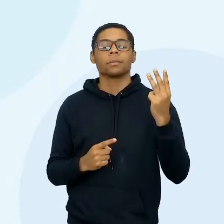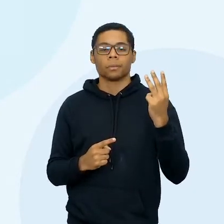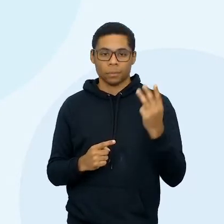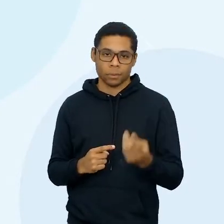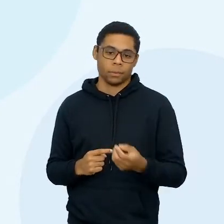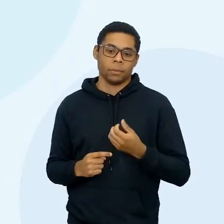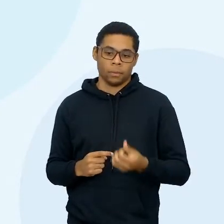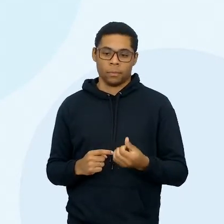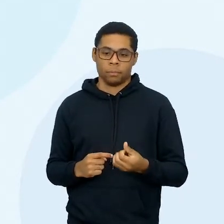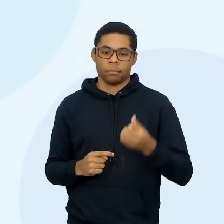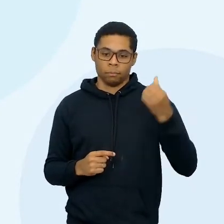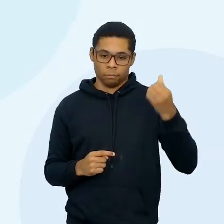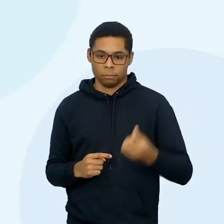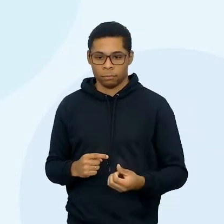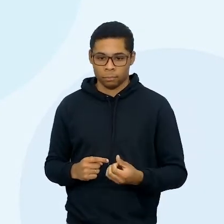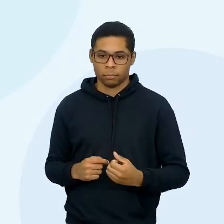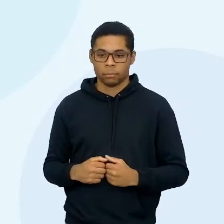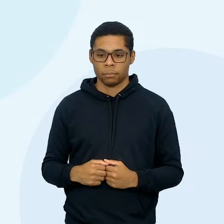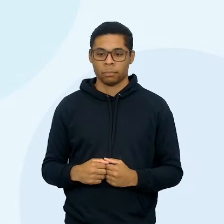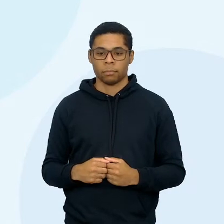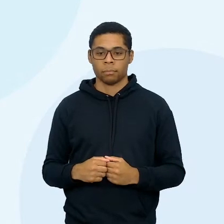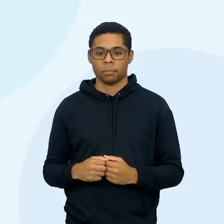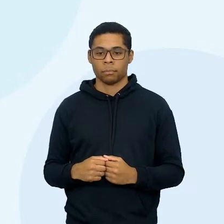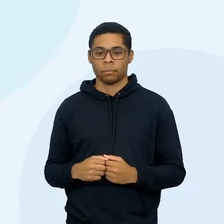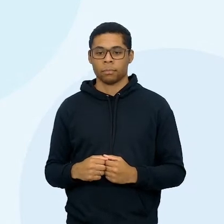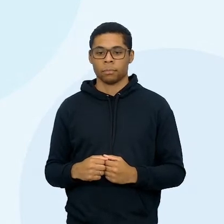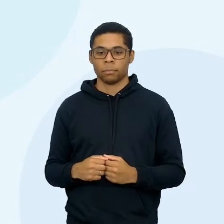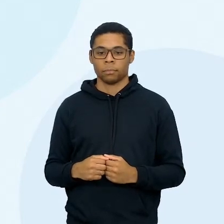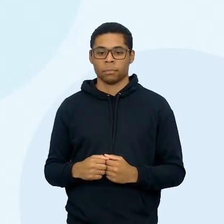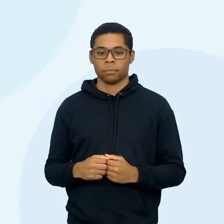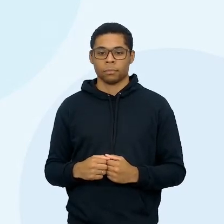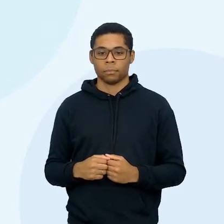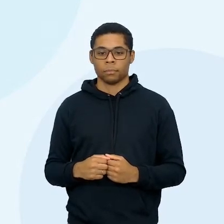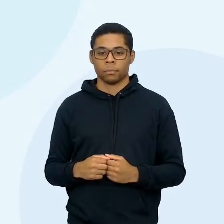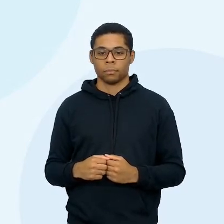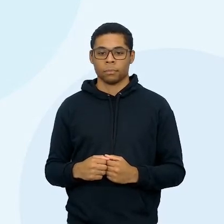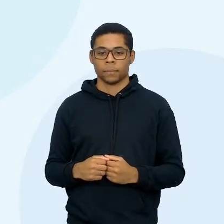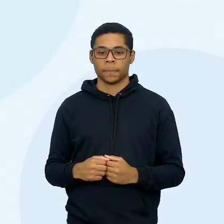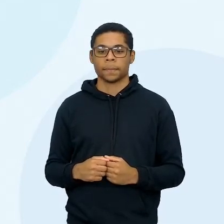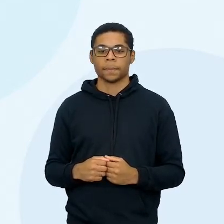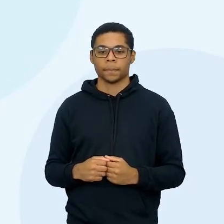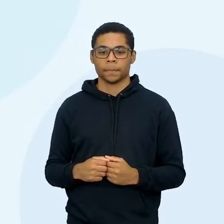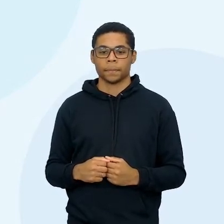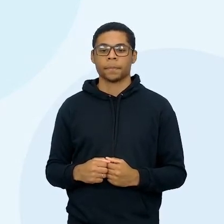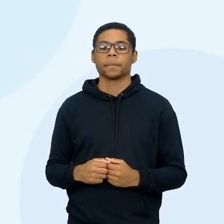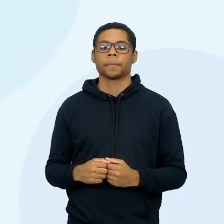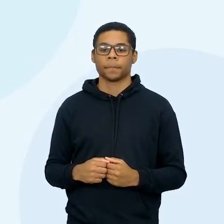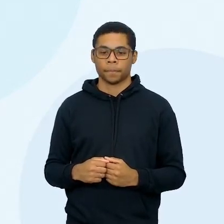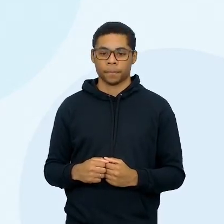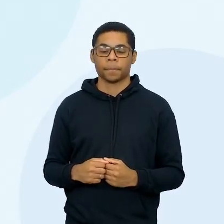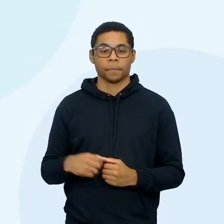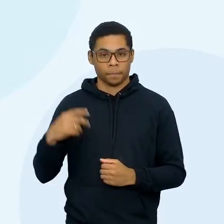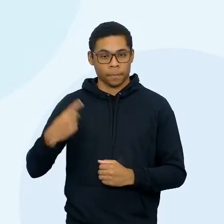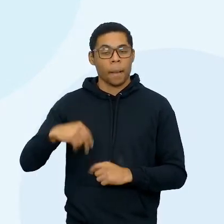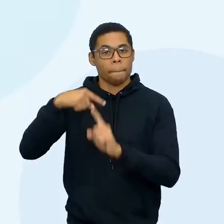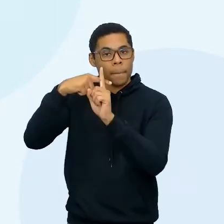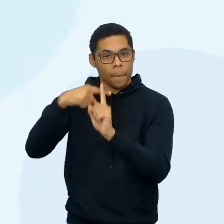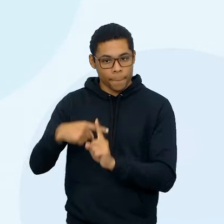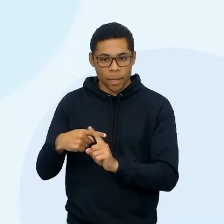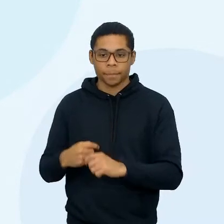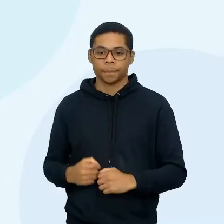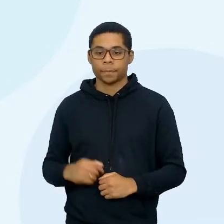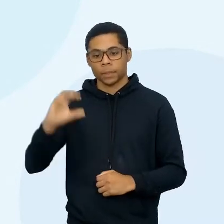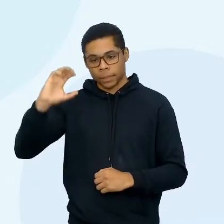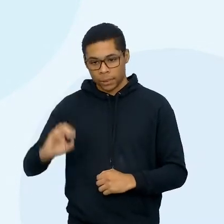3, 2 vezes 3 dá 6. Bora somar tudo. Aqui vai